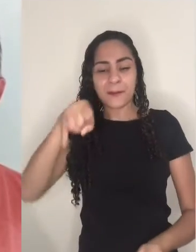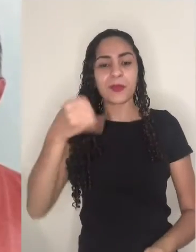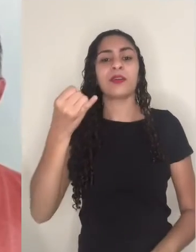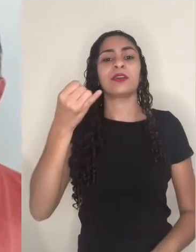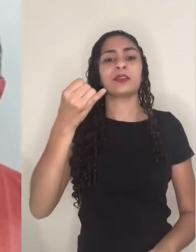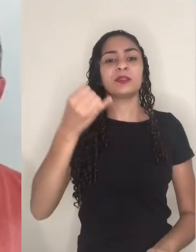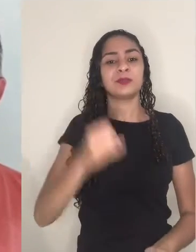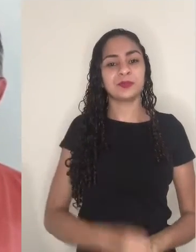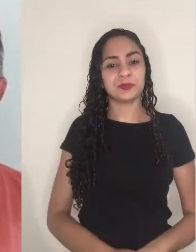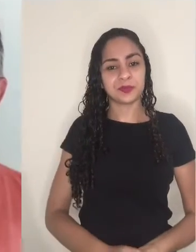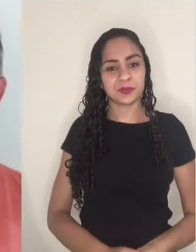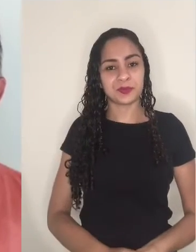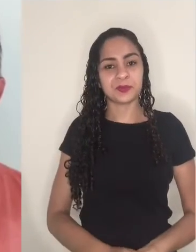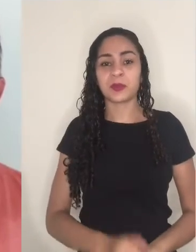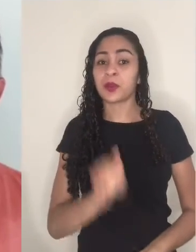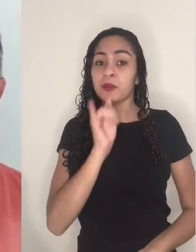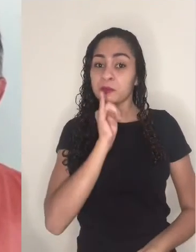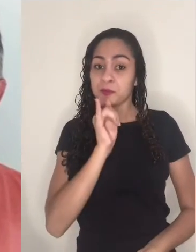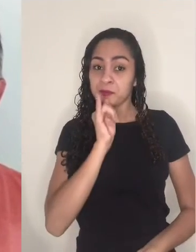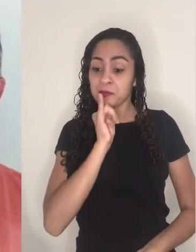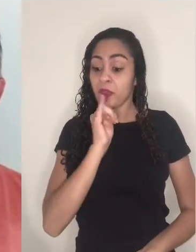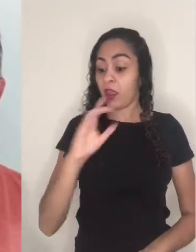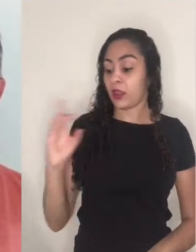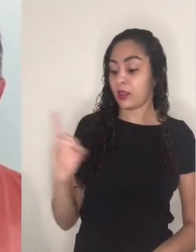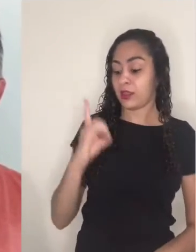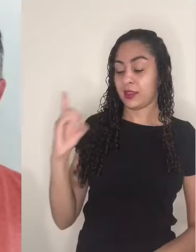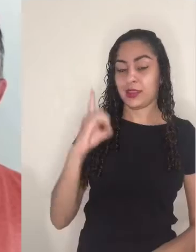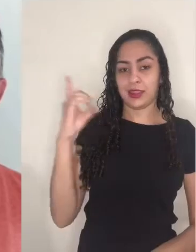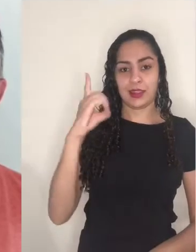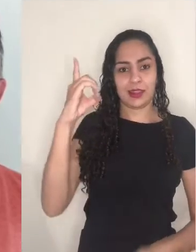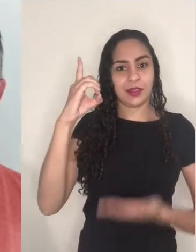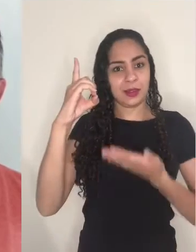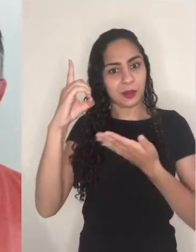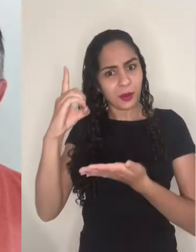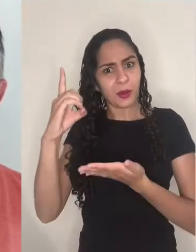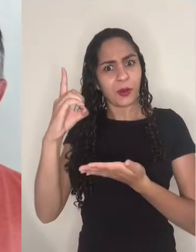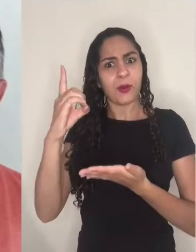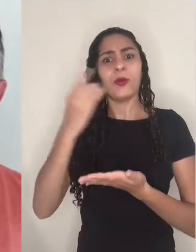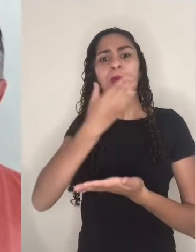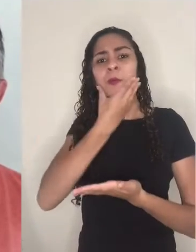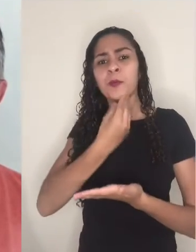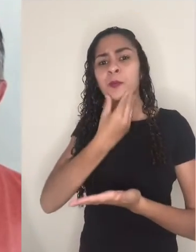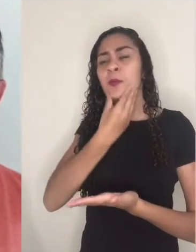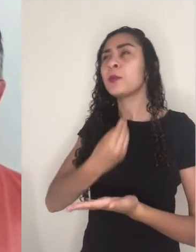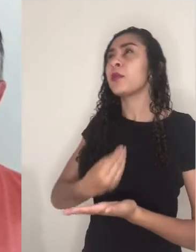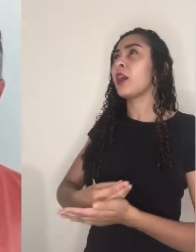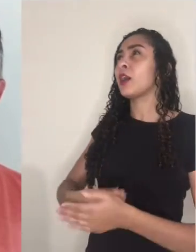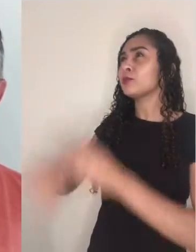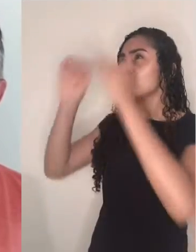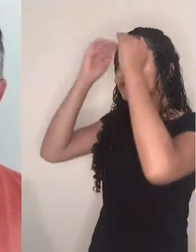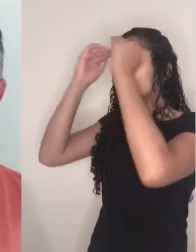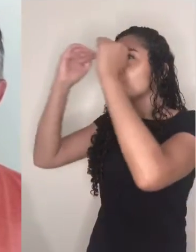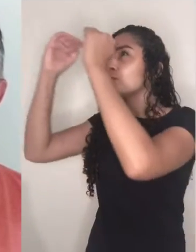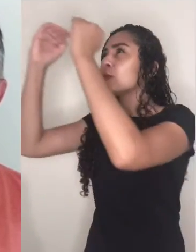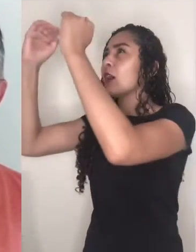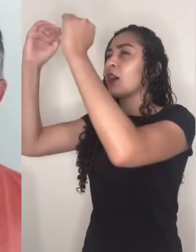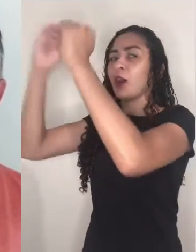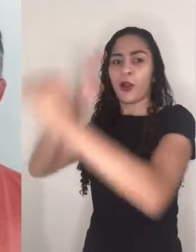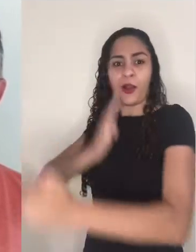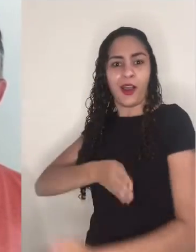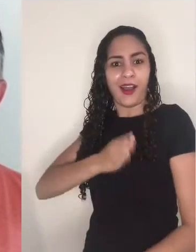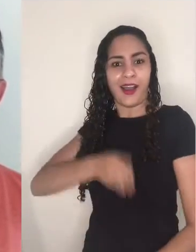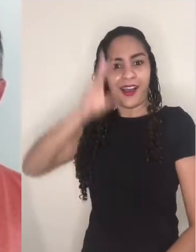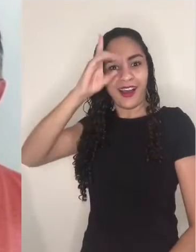exemplo, pois Davi, que era um homem segundo o coração de Deus, não escapou da malícia